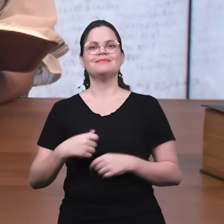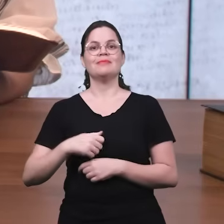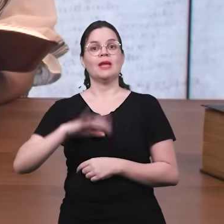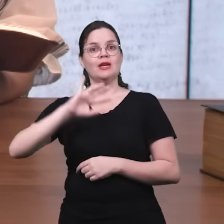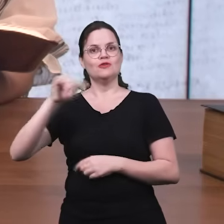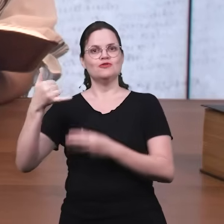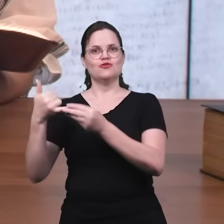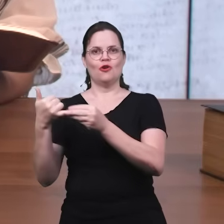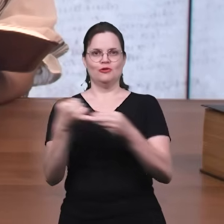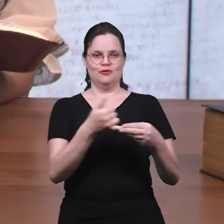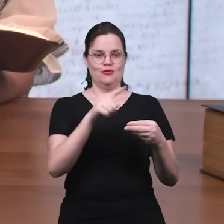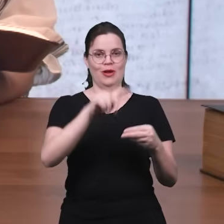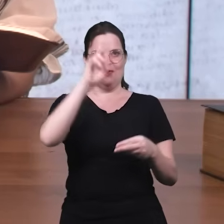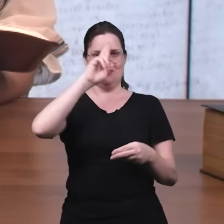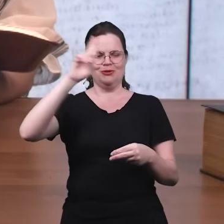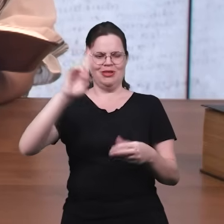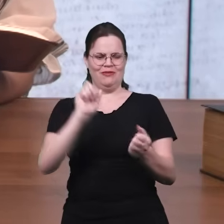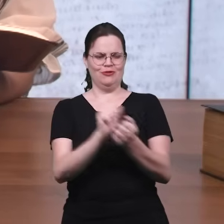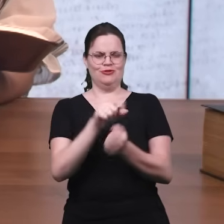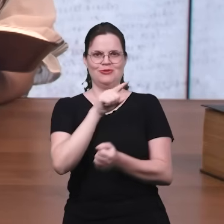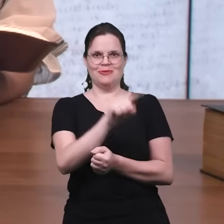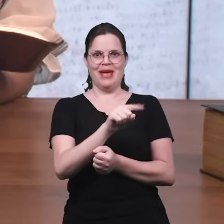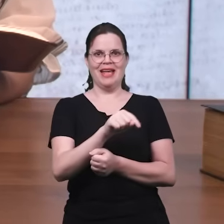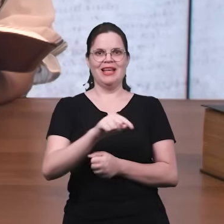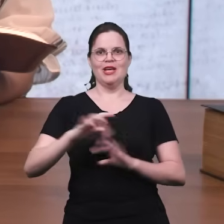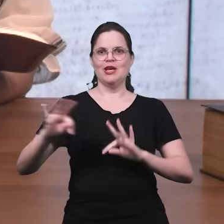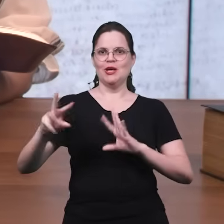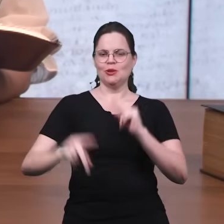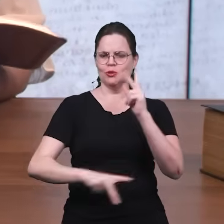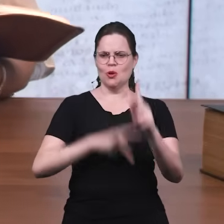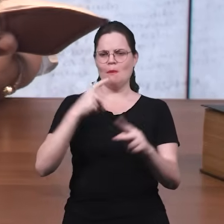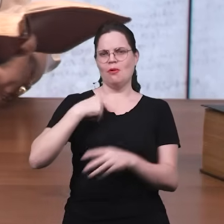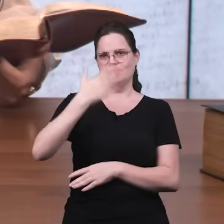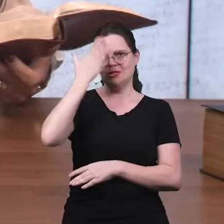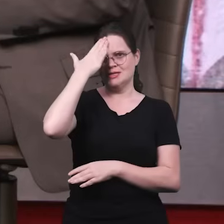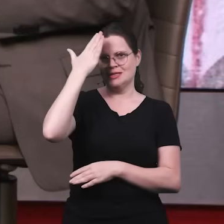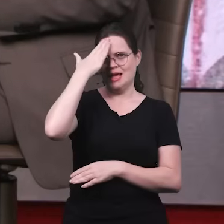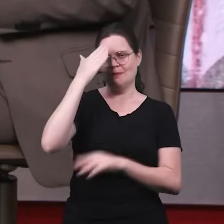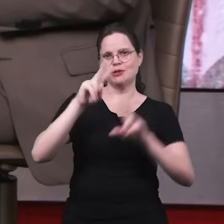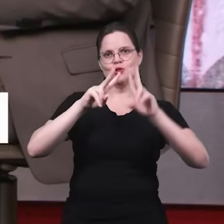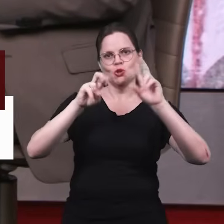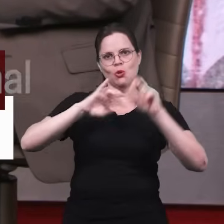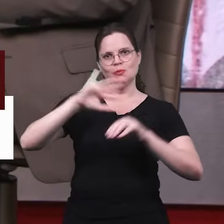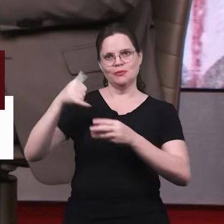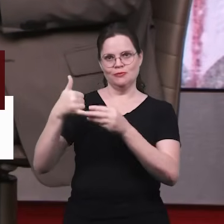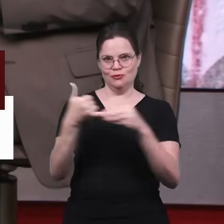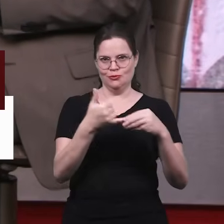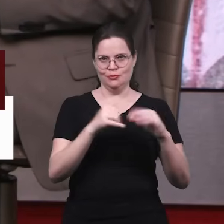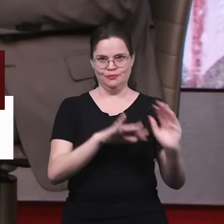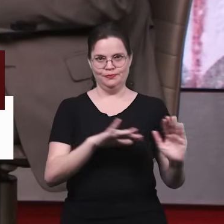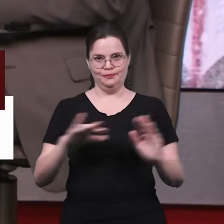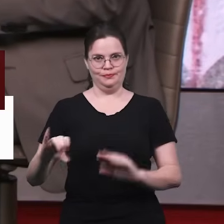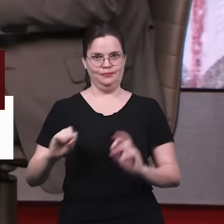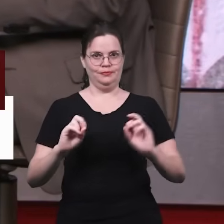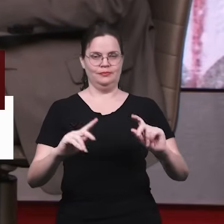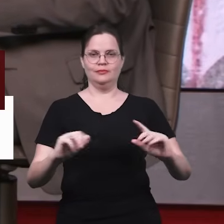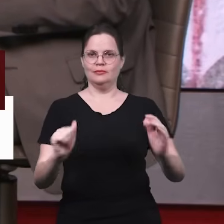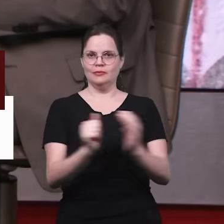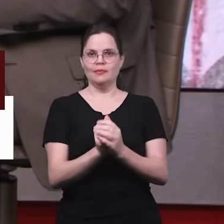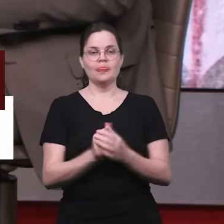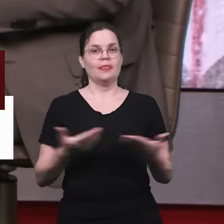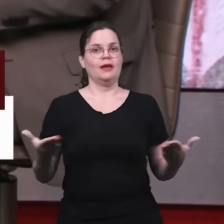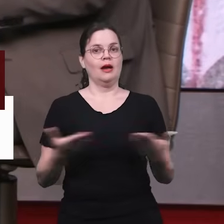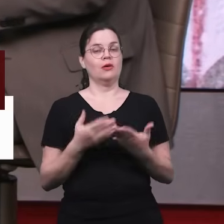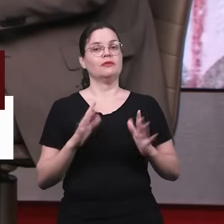corria sua fama por toda a terra. Amém? Encerramos então aqui a leitura do